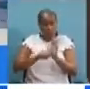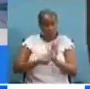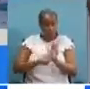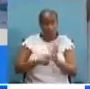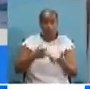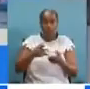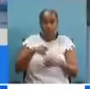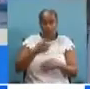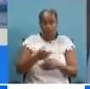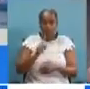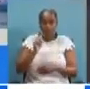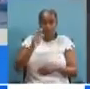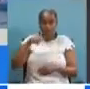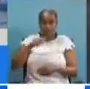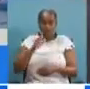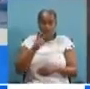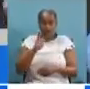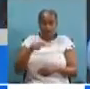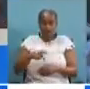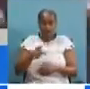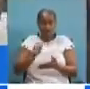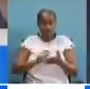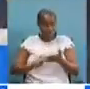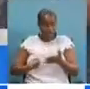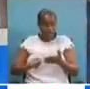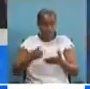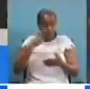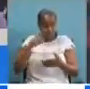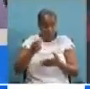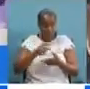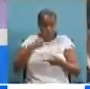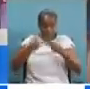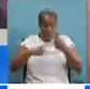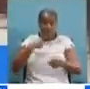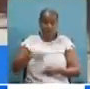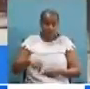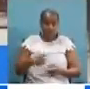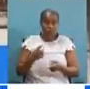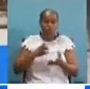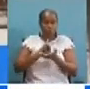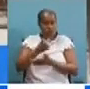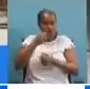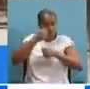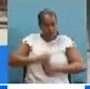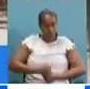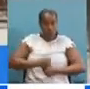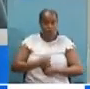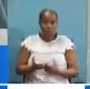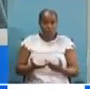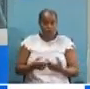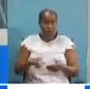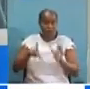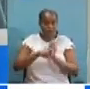efeito de inventário, cadastro, avaliação e reavaliação patrimonial, continua sem um suporte